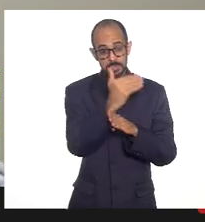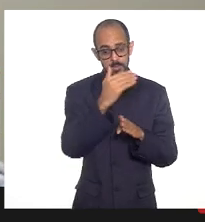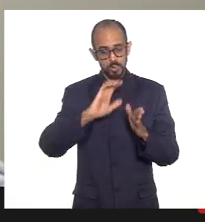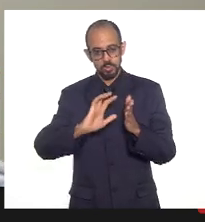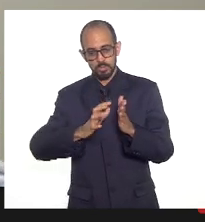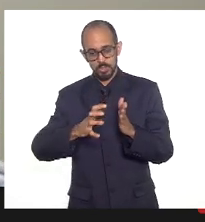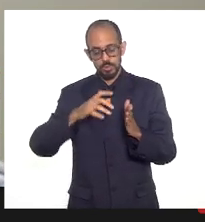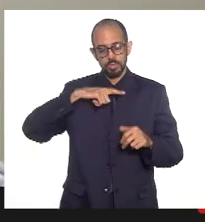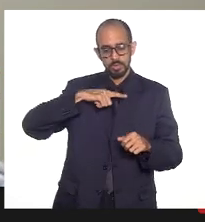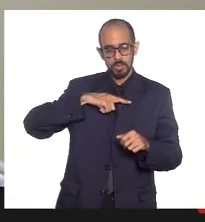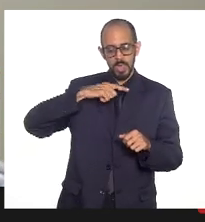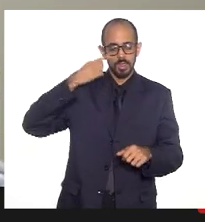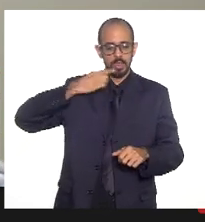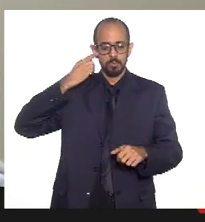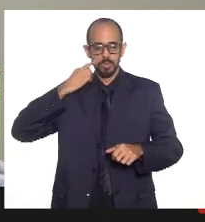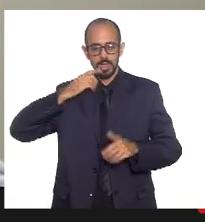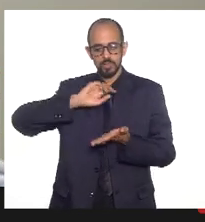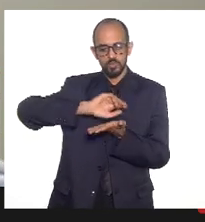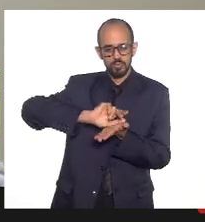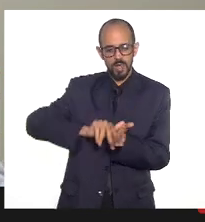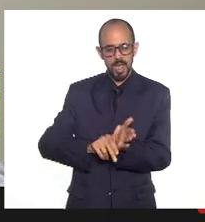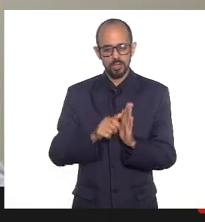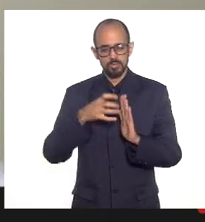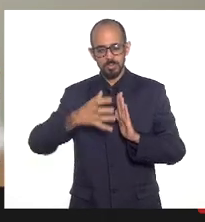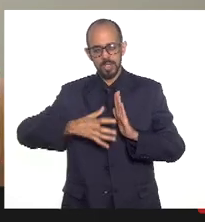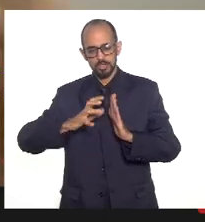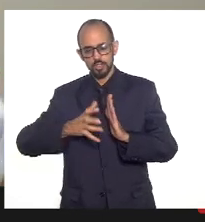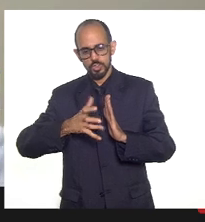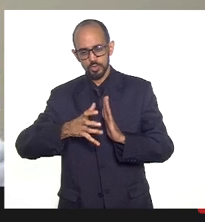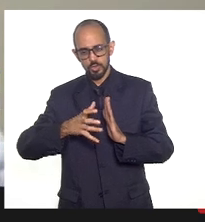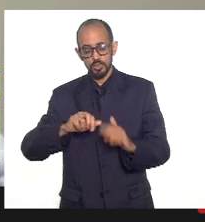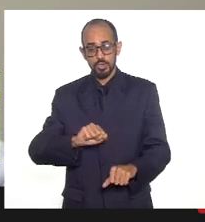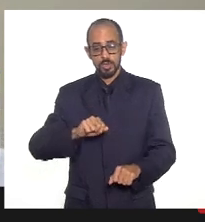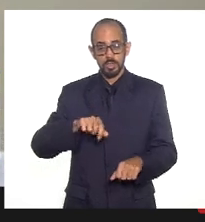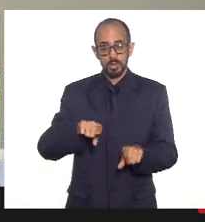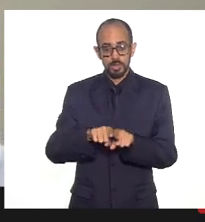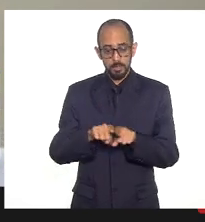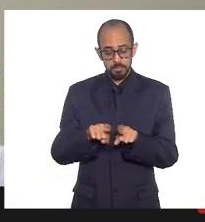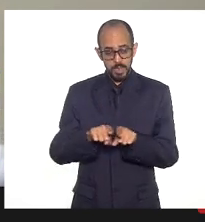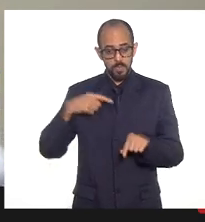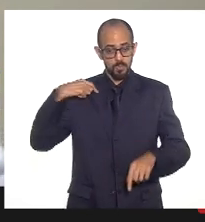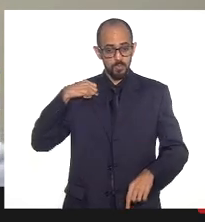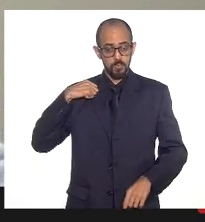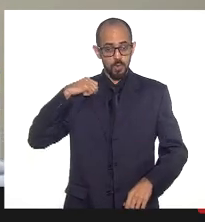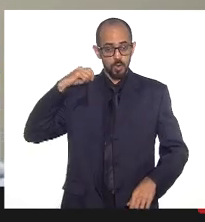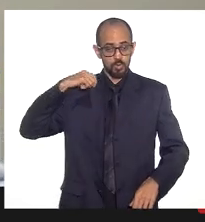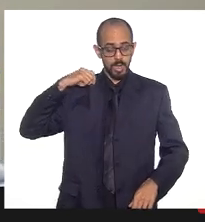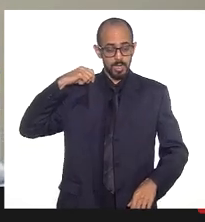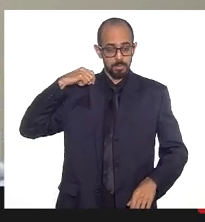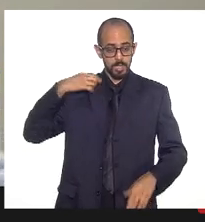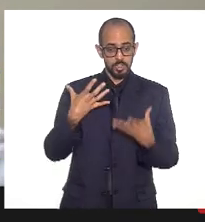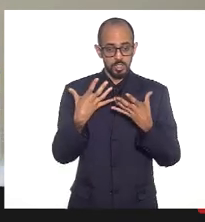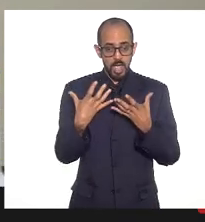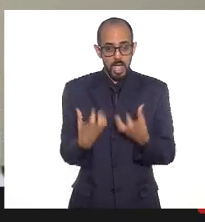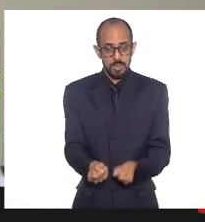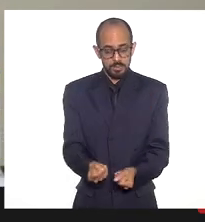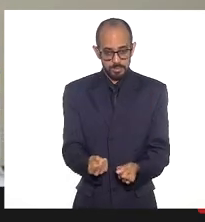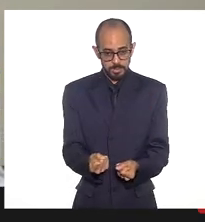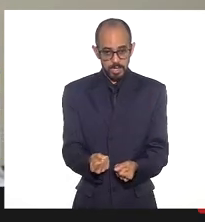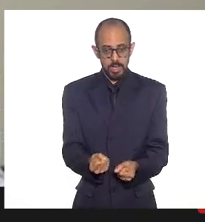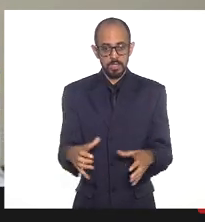diferentes legendas, diferentes partidos políticos, e que se inscrevem voluntariamente, aderem voluntariamente